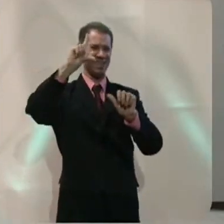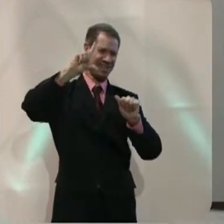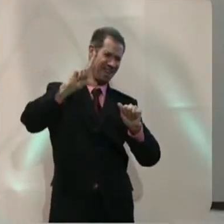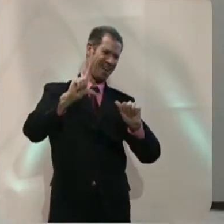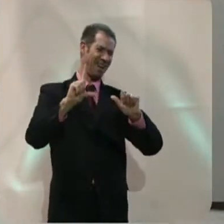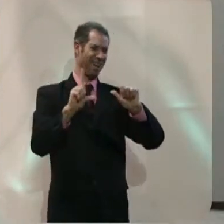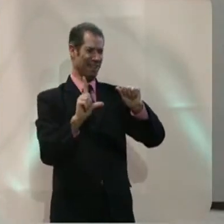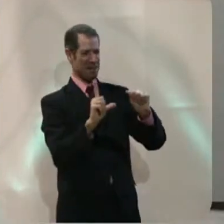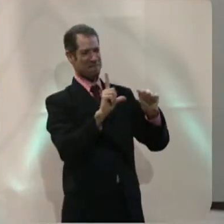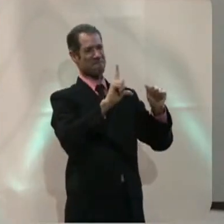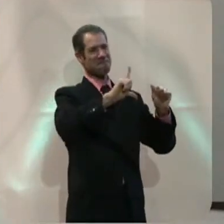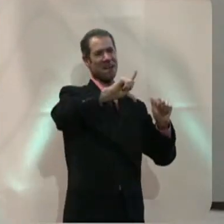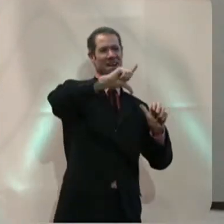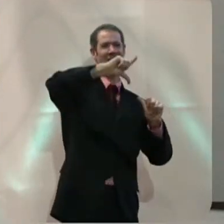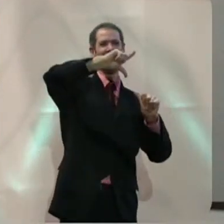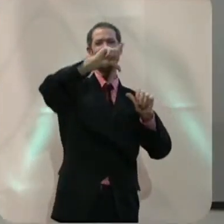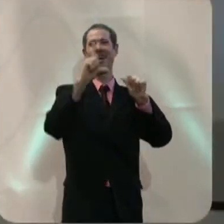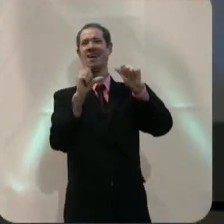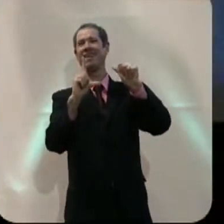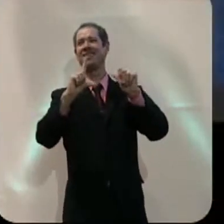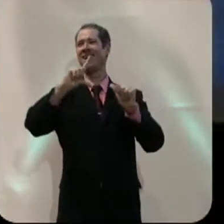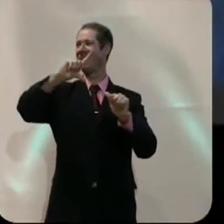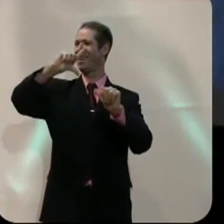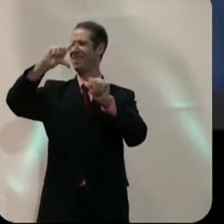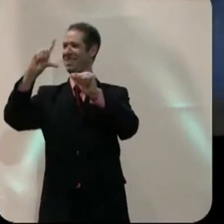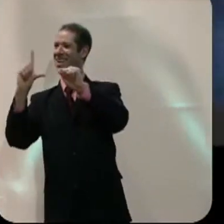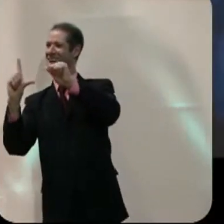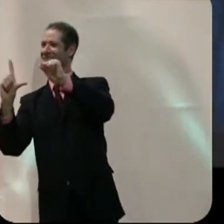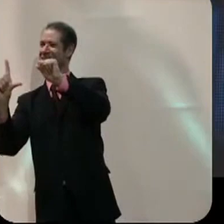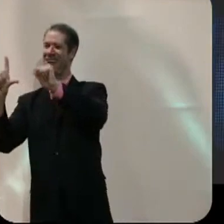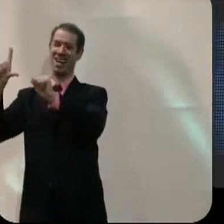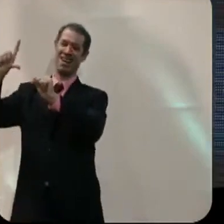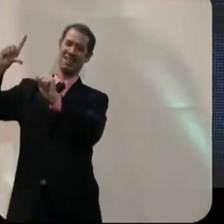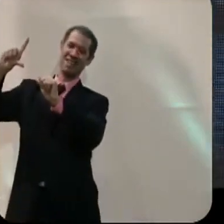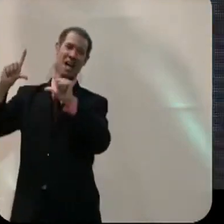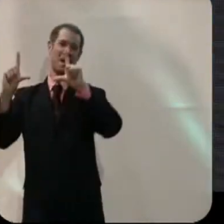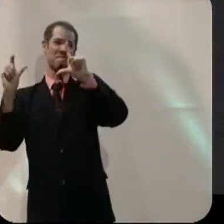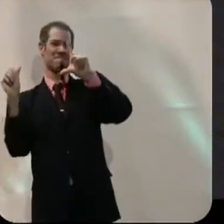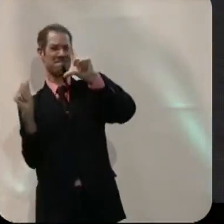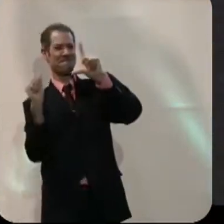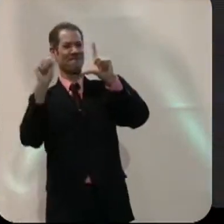Amor de Deus, por mim e por você.